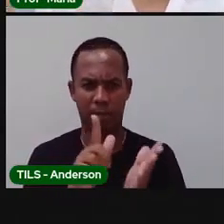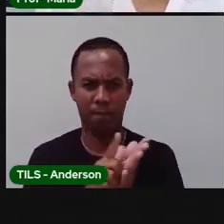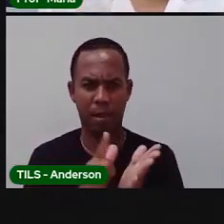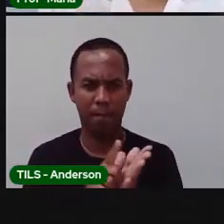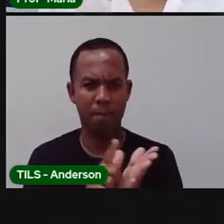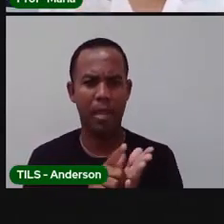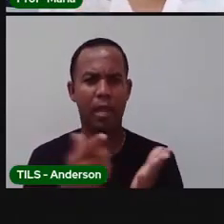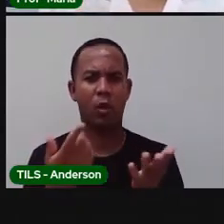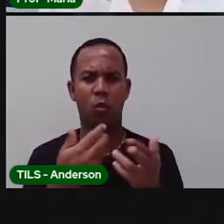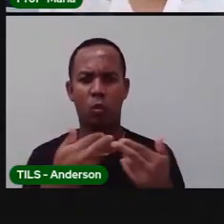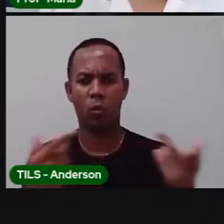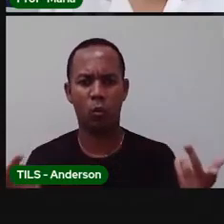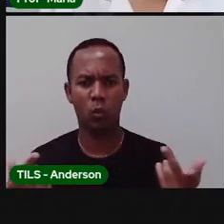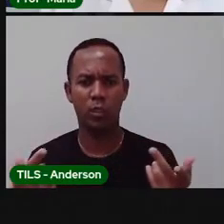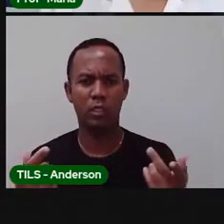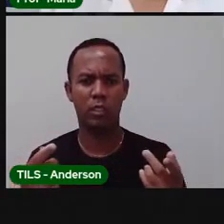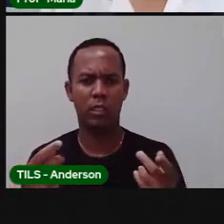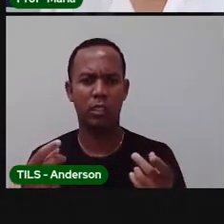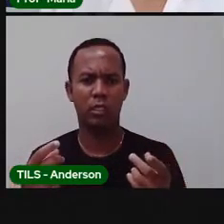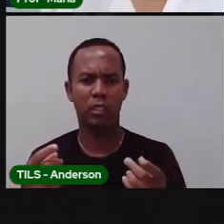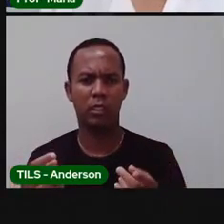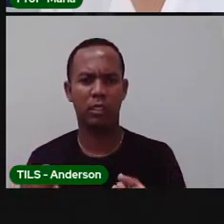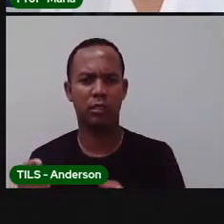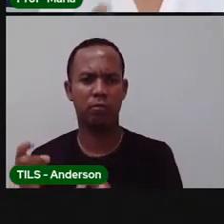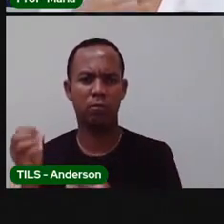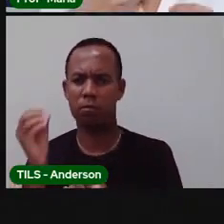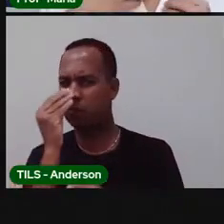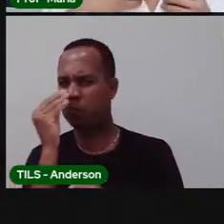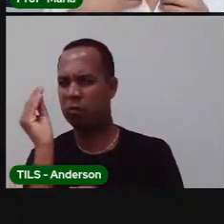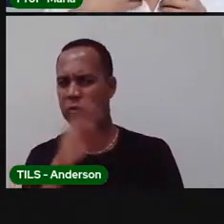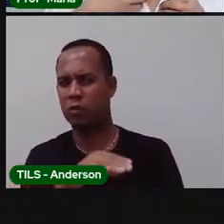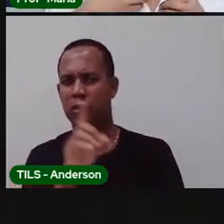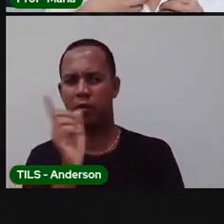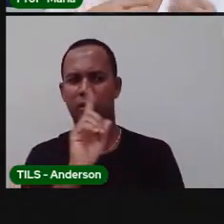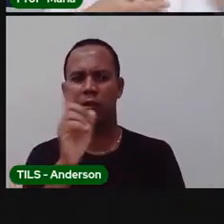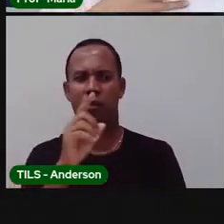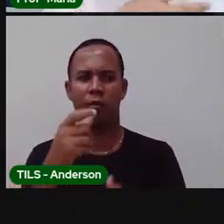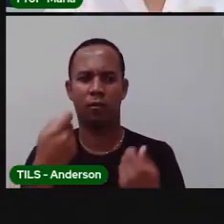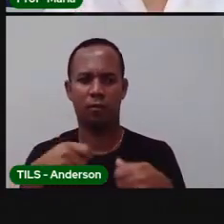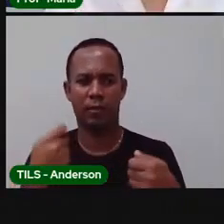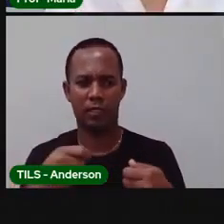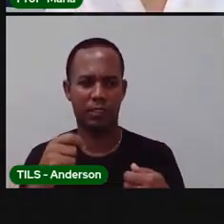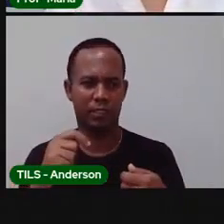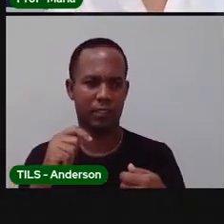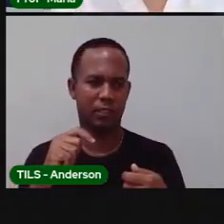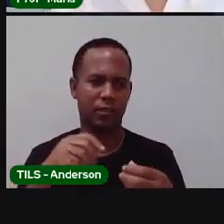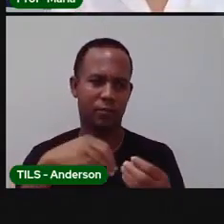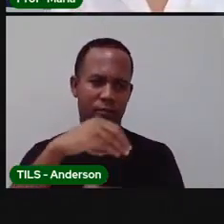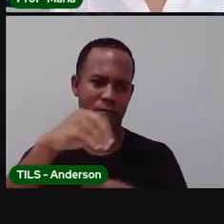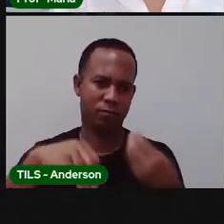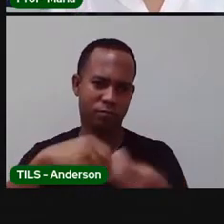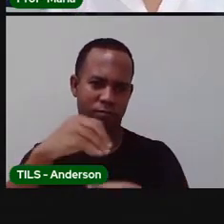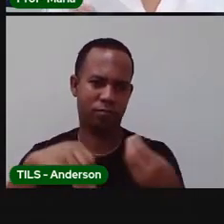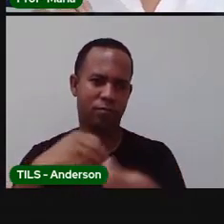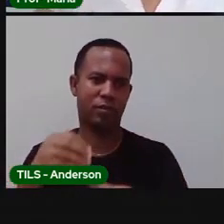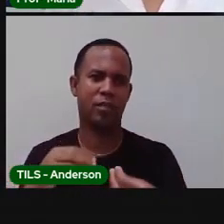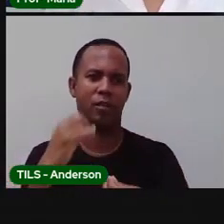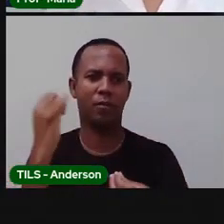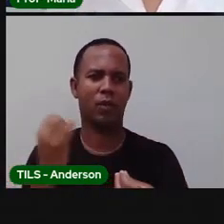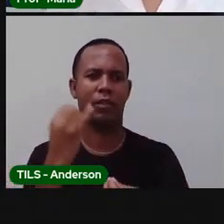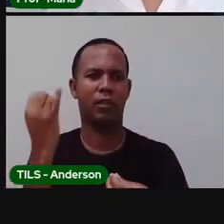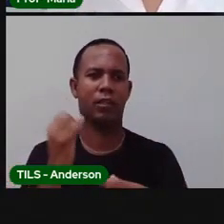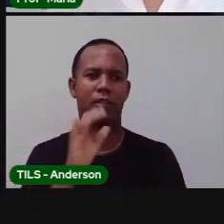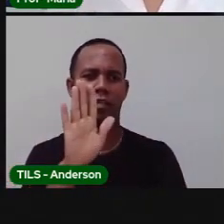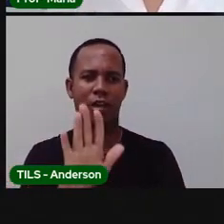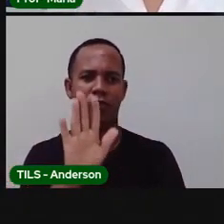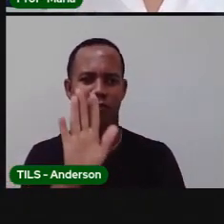todo papelão ele tem que ir para o lixo? Ou eu, na minha casa, Anderson, na casa dele, pode ser o seguinte, olha, eu vou ajudar